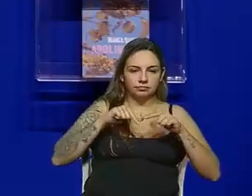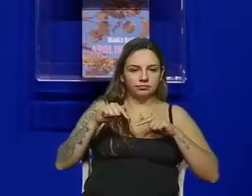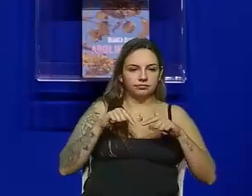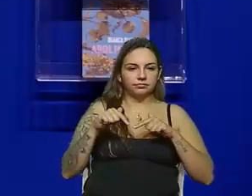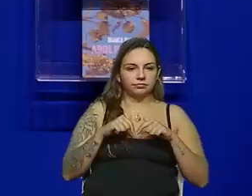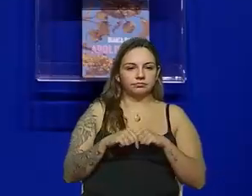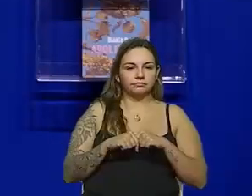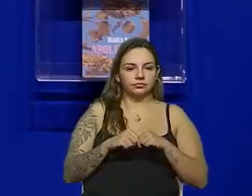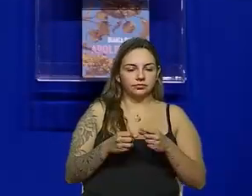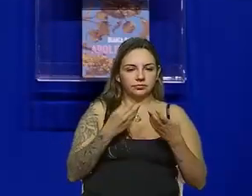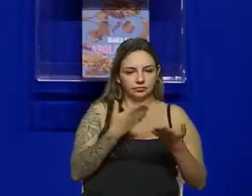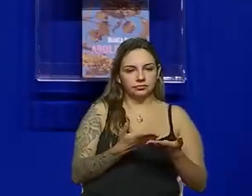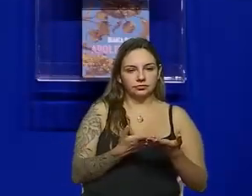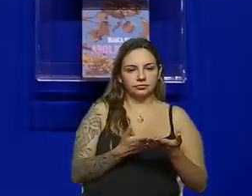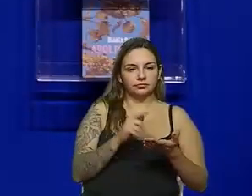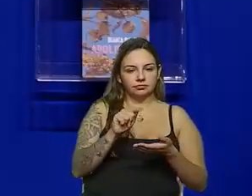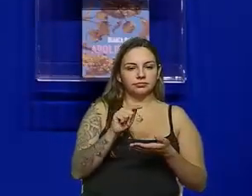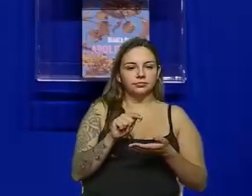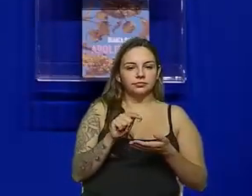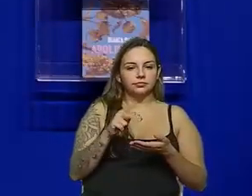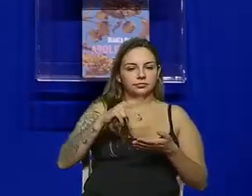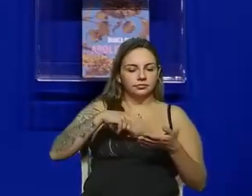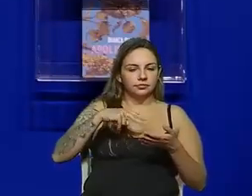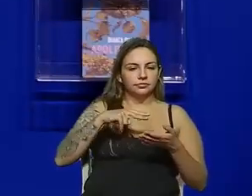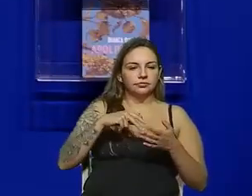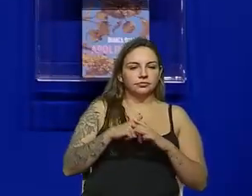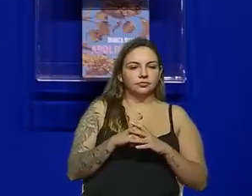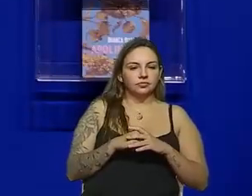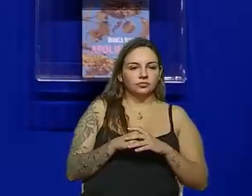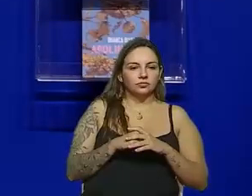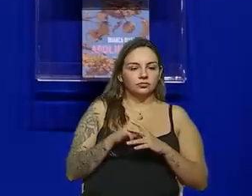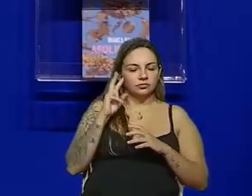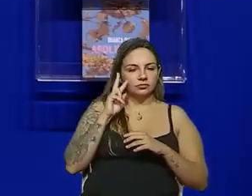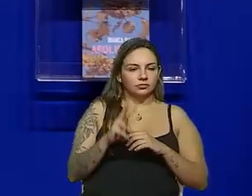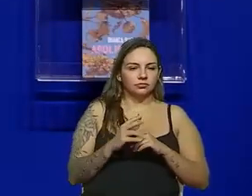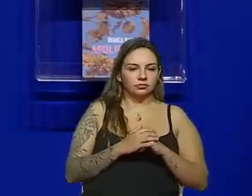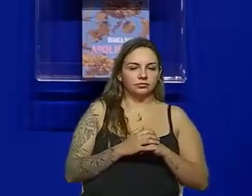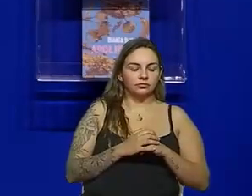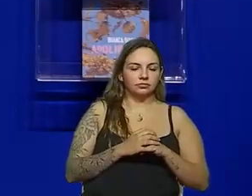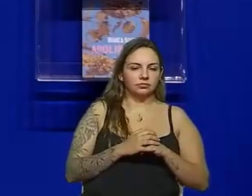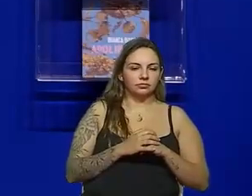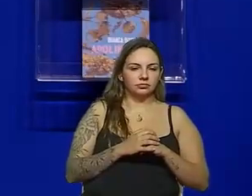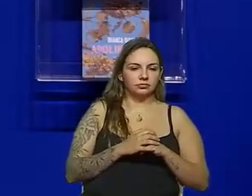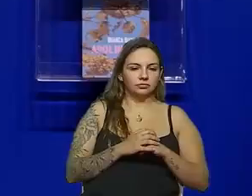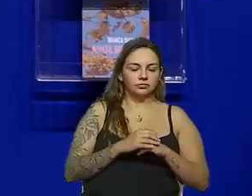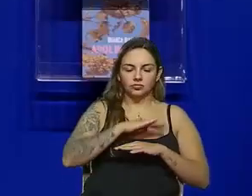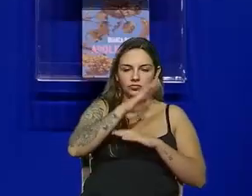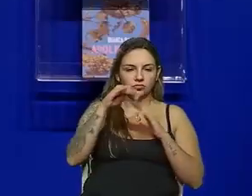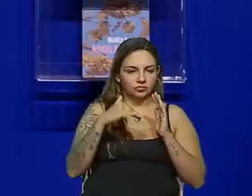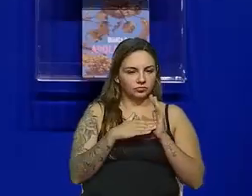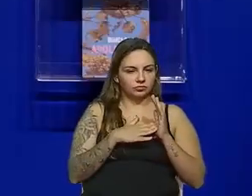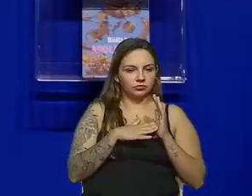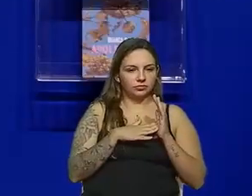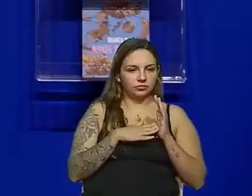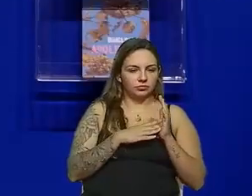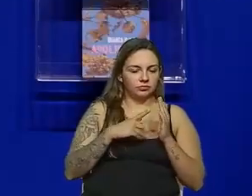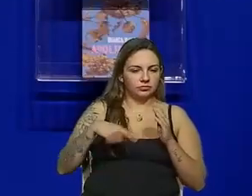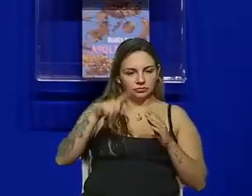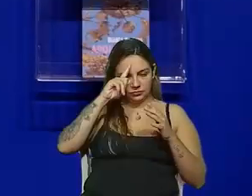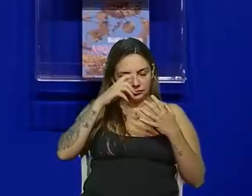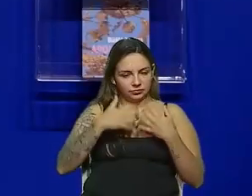trabalhava nele e dava para ela ler ali e ver isso. Então, todas